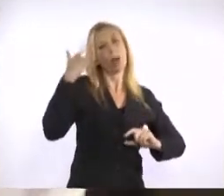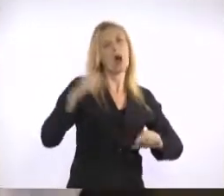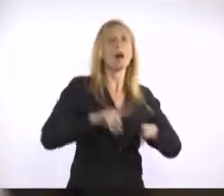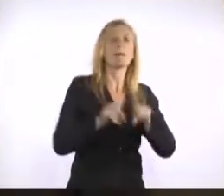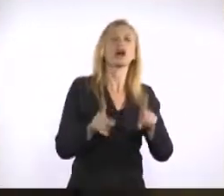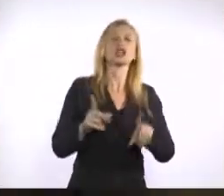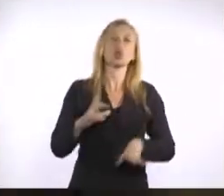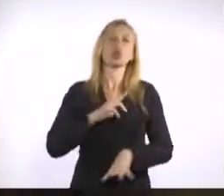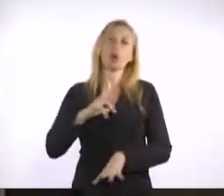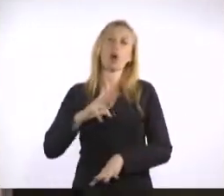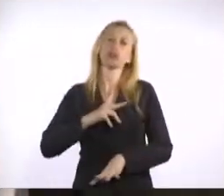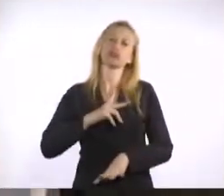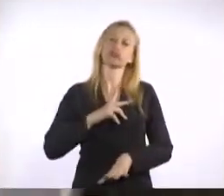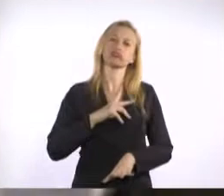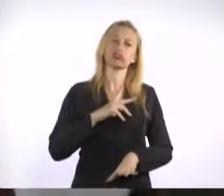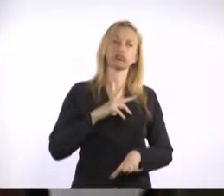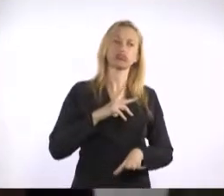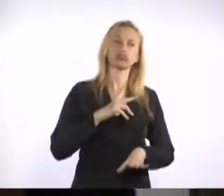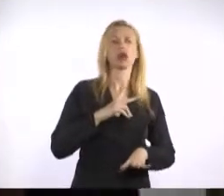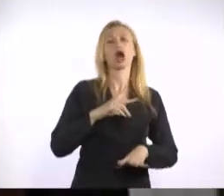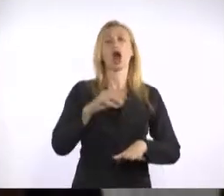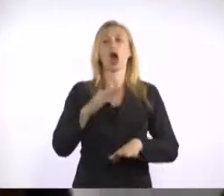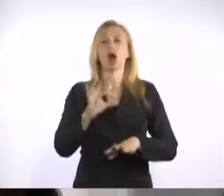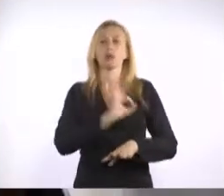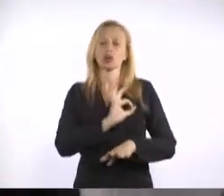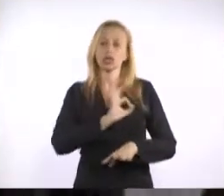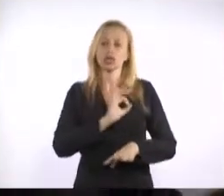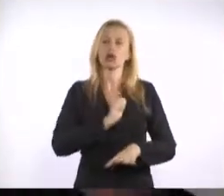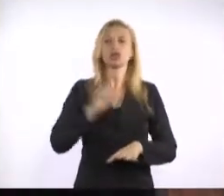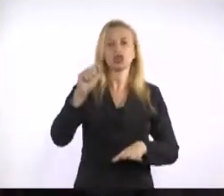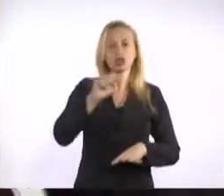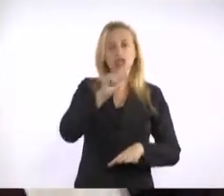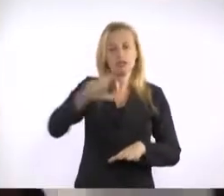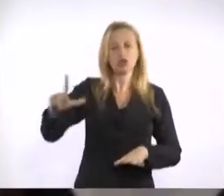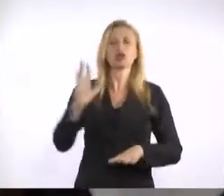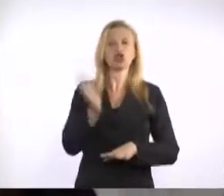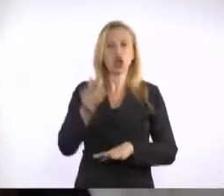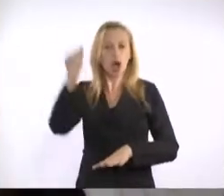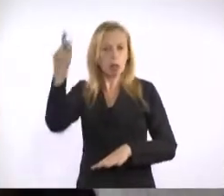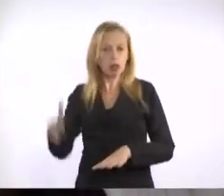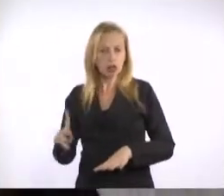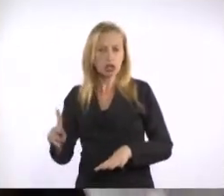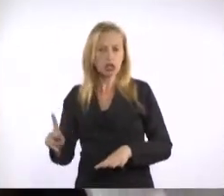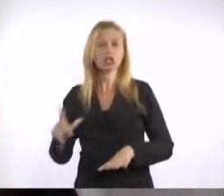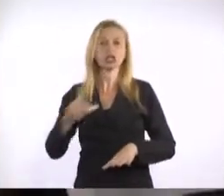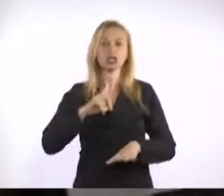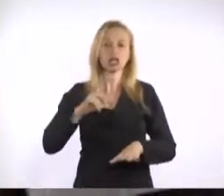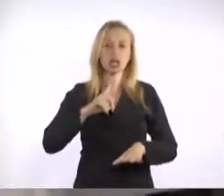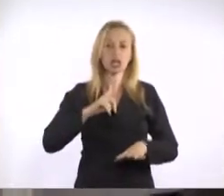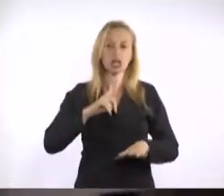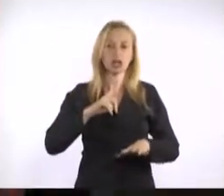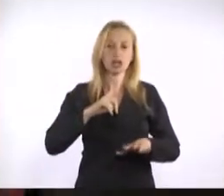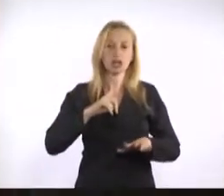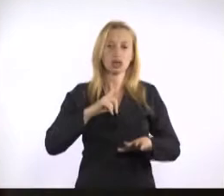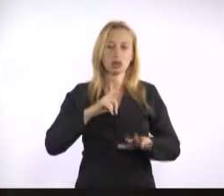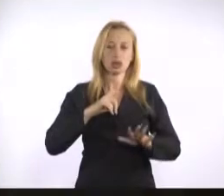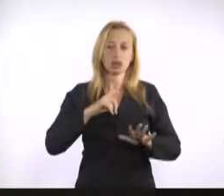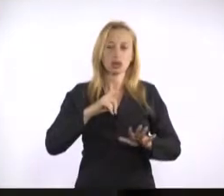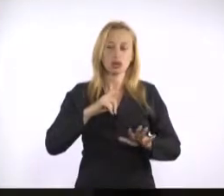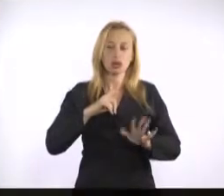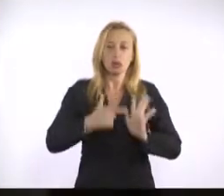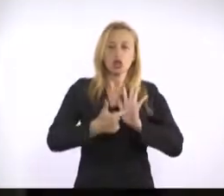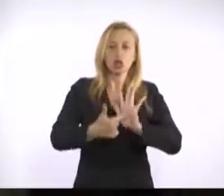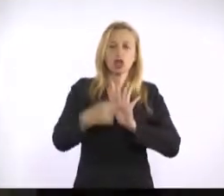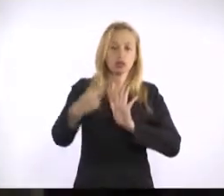aposentado teria uma identificação do exercício funcional então eu não consegui entender qual é o